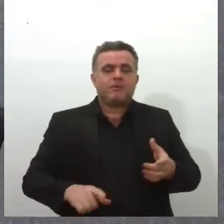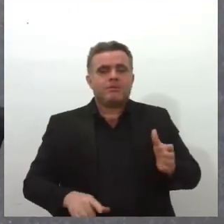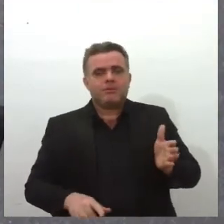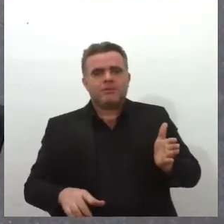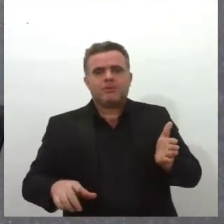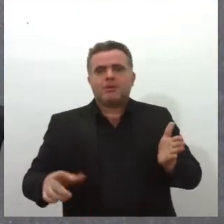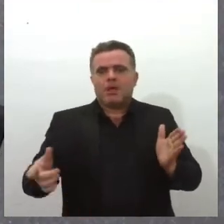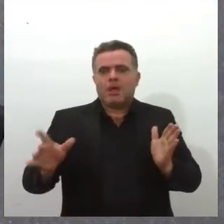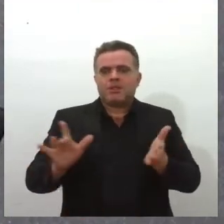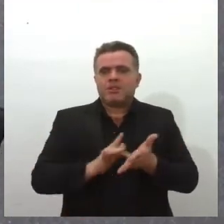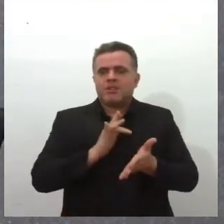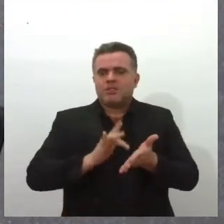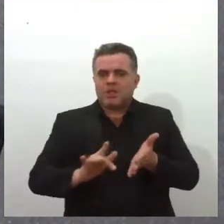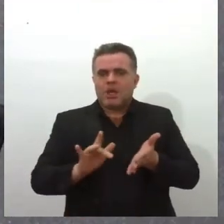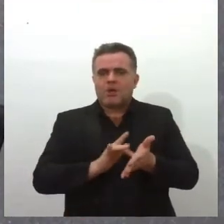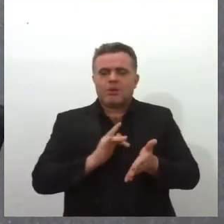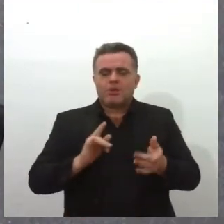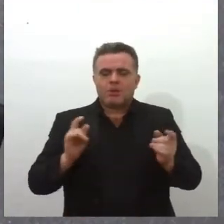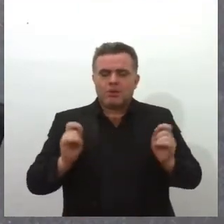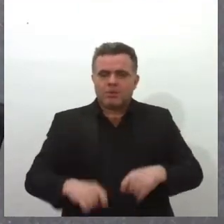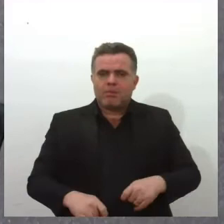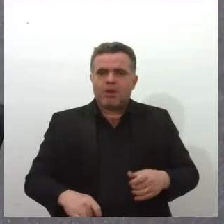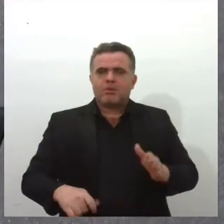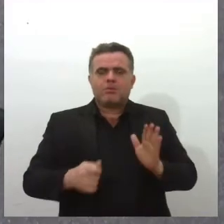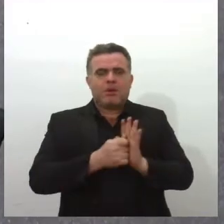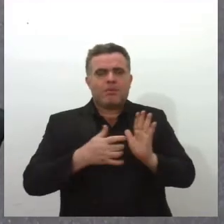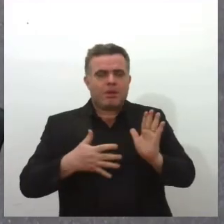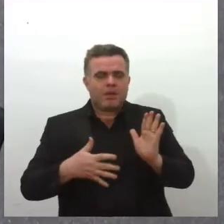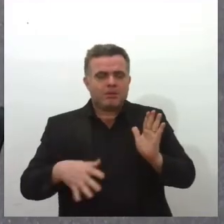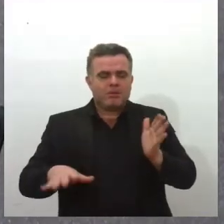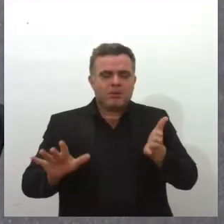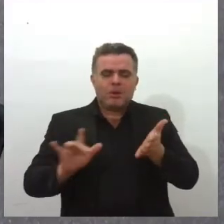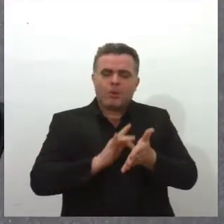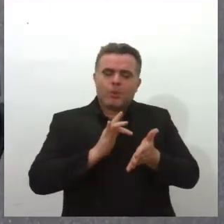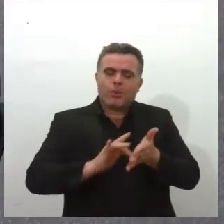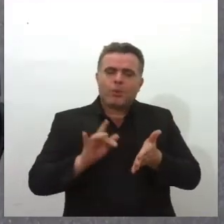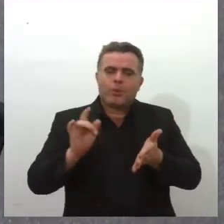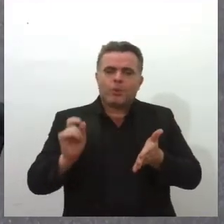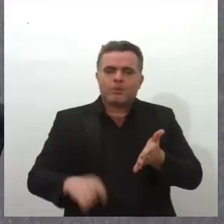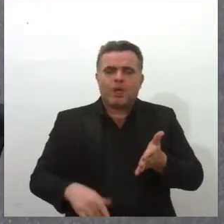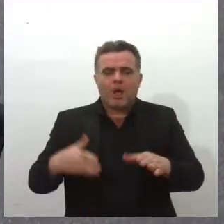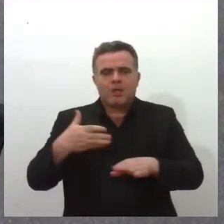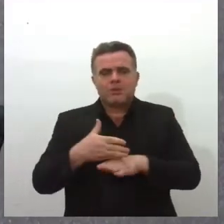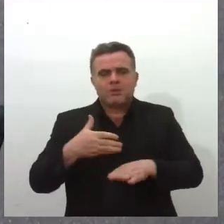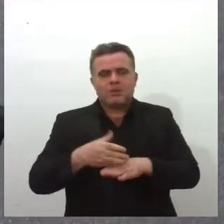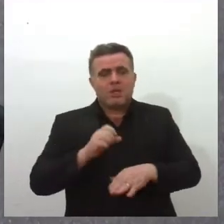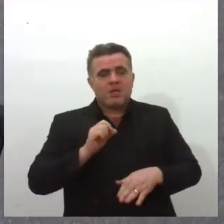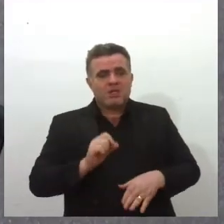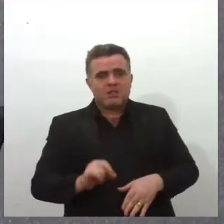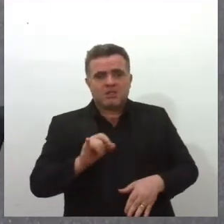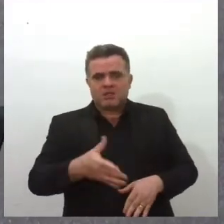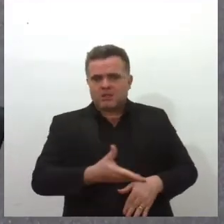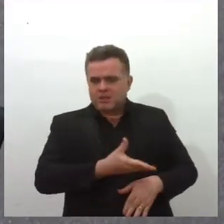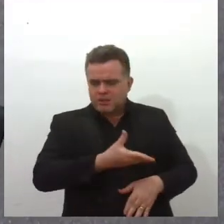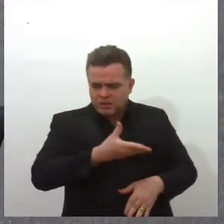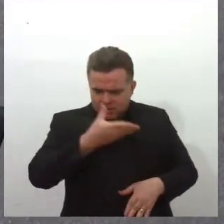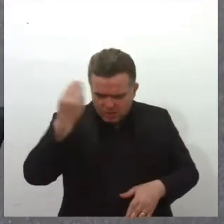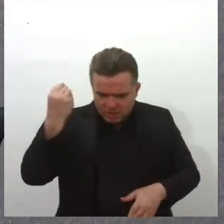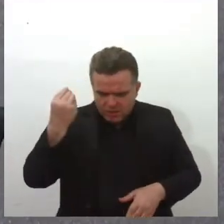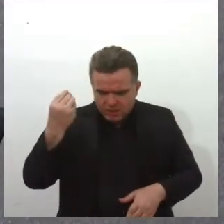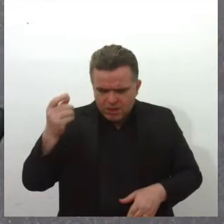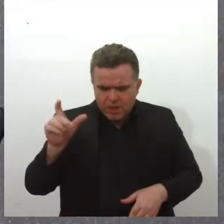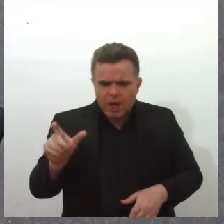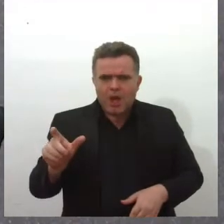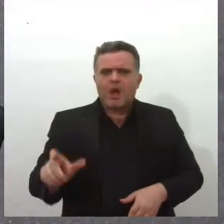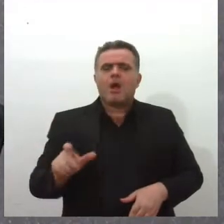podemos trazer no celular, com aplicativo, não foto, com aplicativo. Mas se por um acaso o condutor esqueceu a sua documentação, o